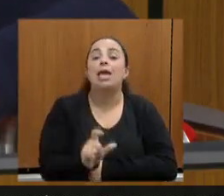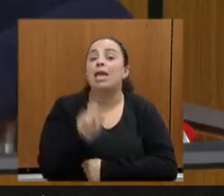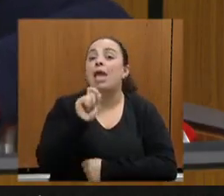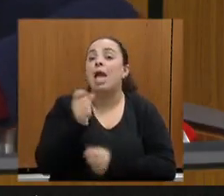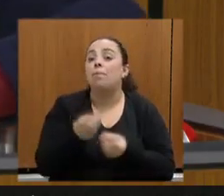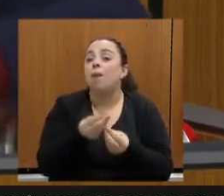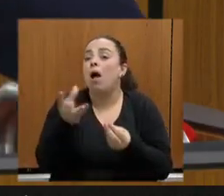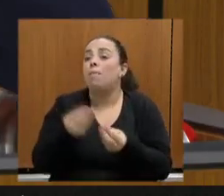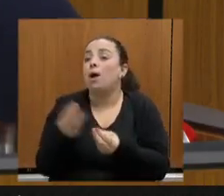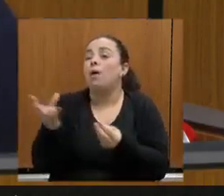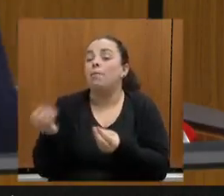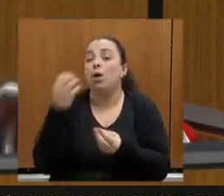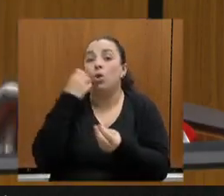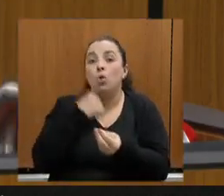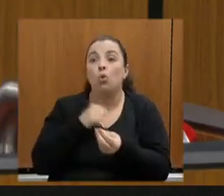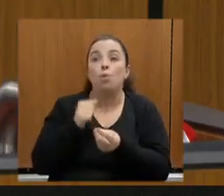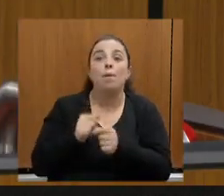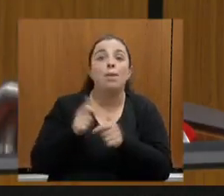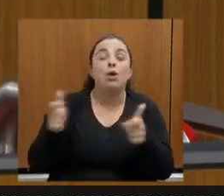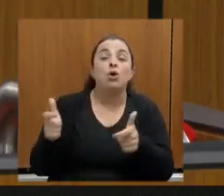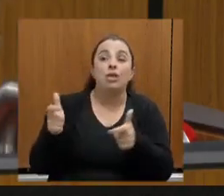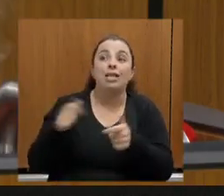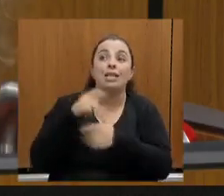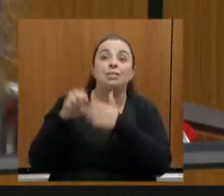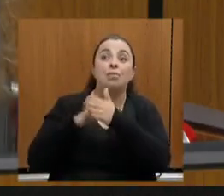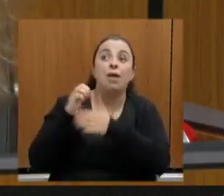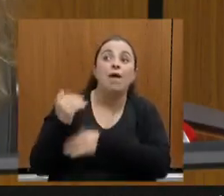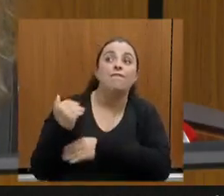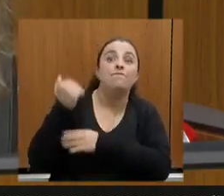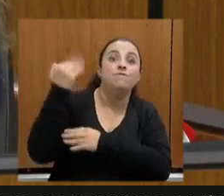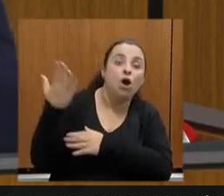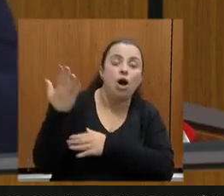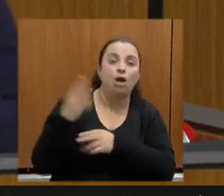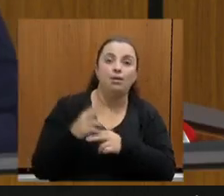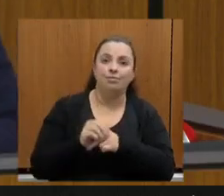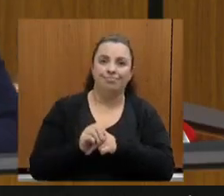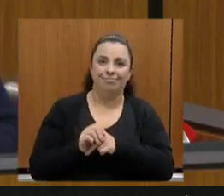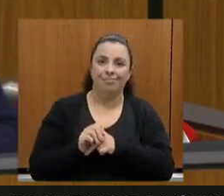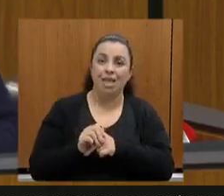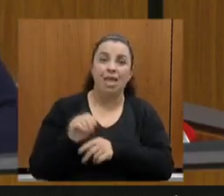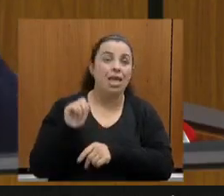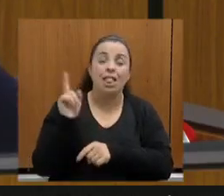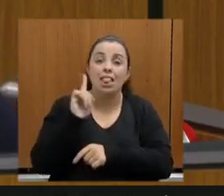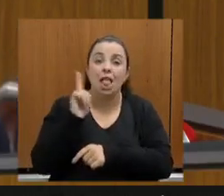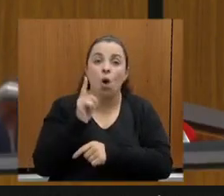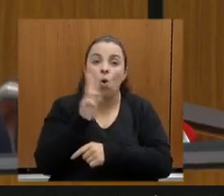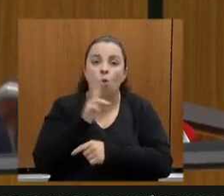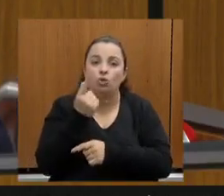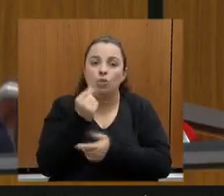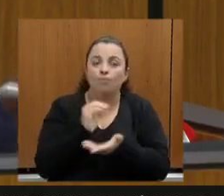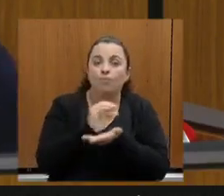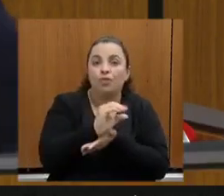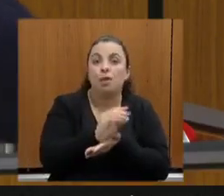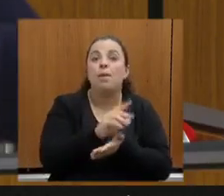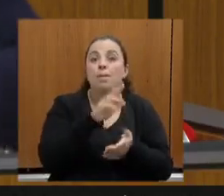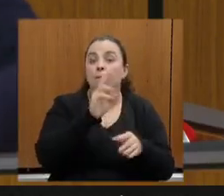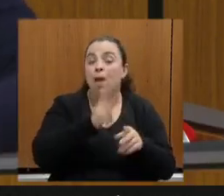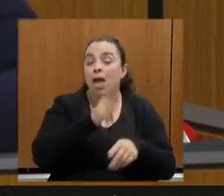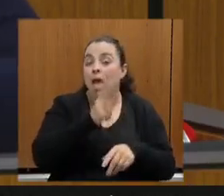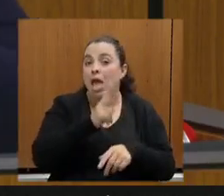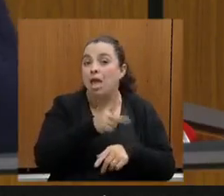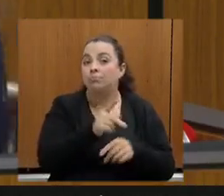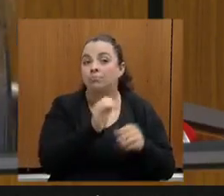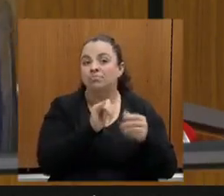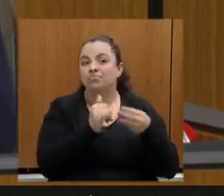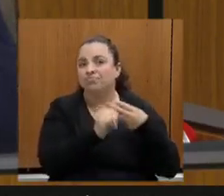para a maioria de acionistas que era estrangeira em detrimento de investir nas Emily para agora em escutar que